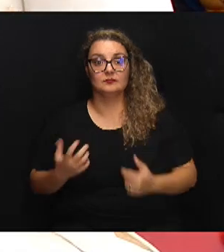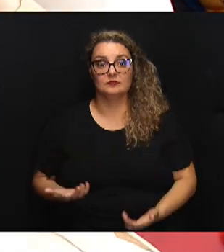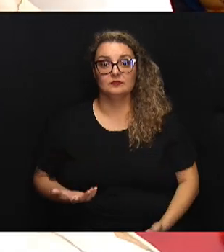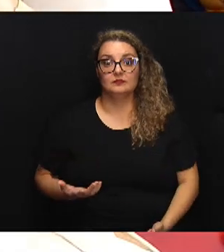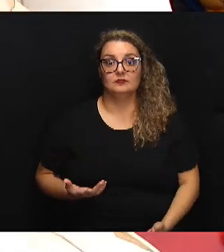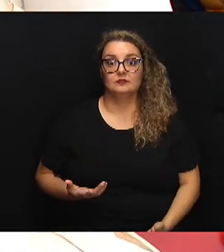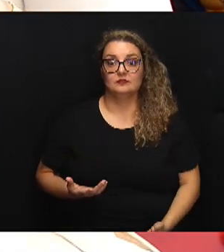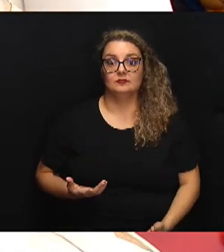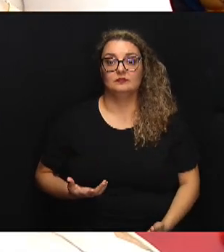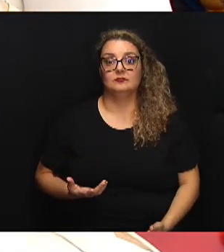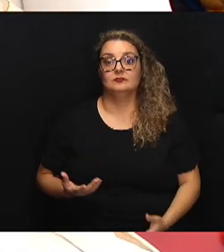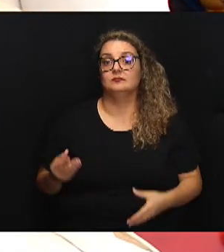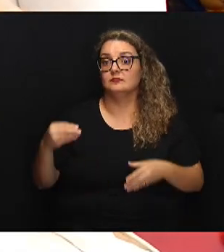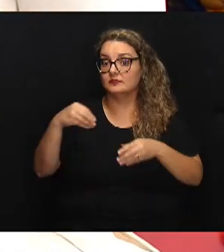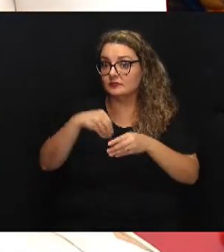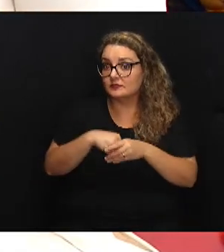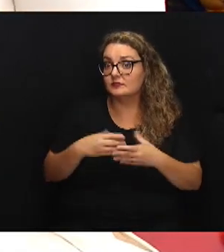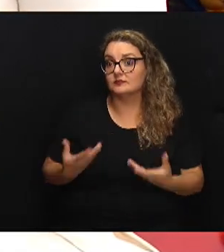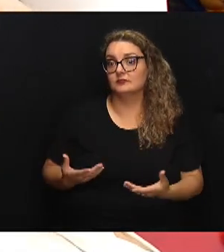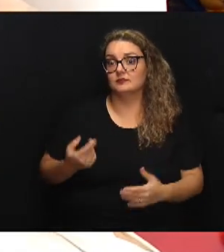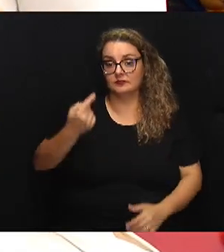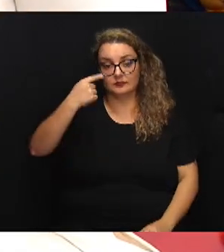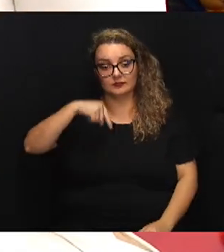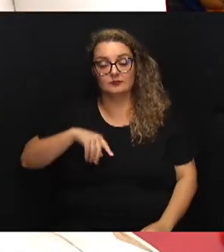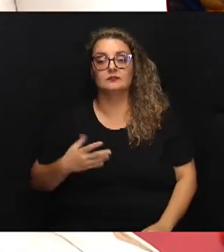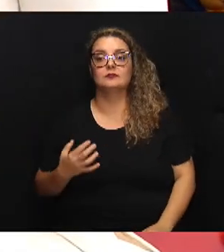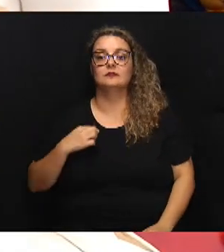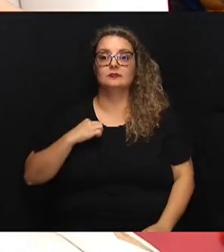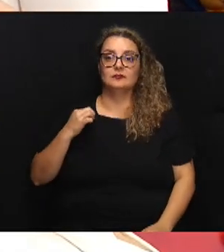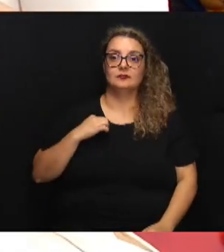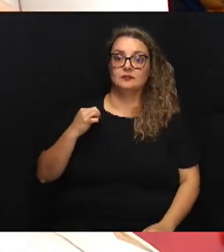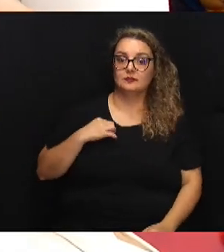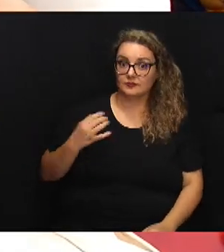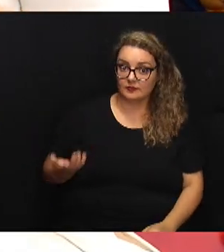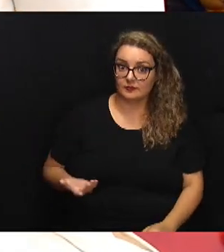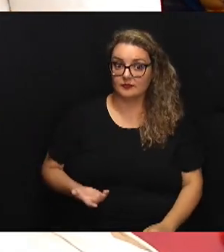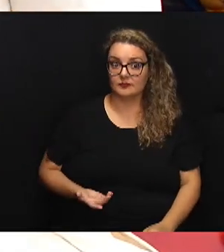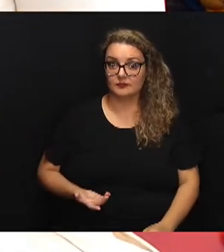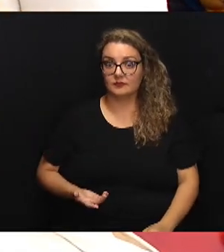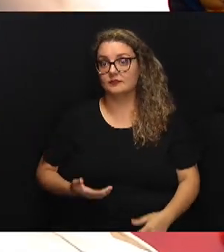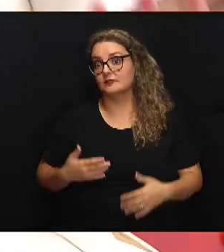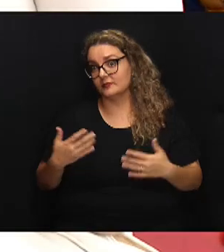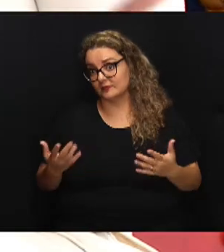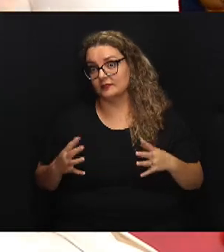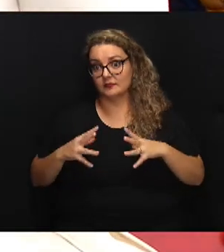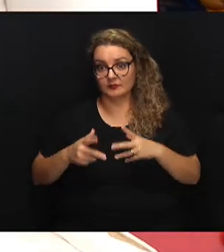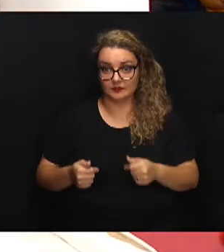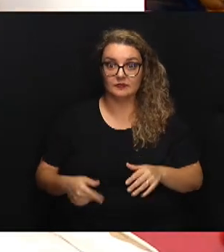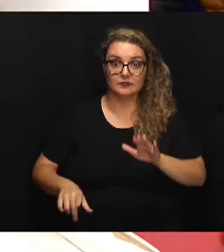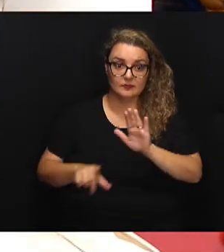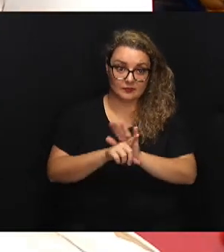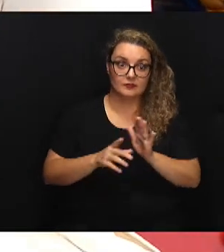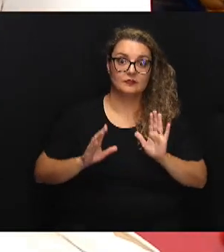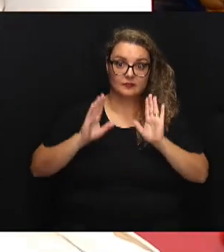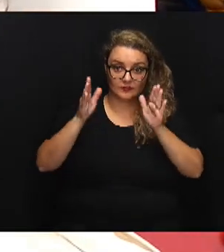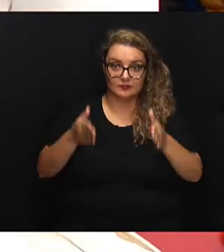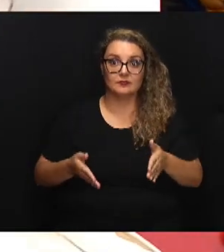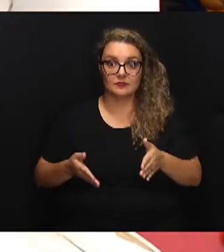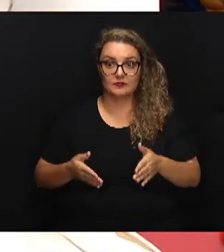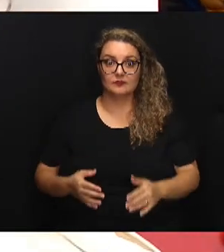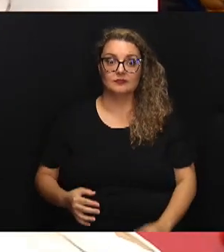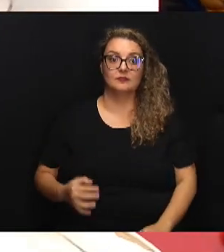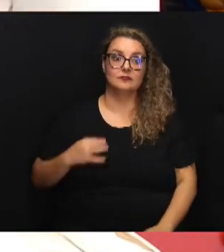dentro do perfil, né, do voluntariado e, enfim, de toda a lei que é voltada para o